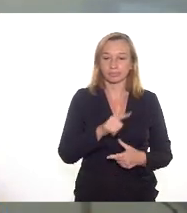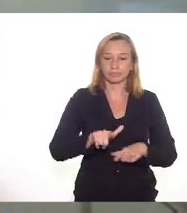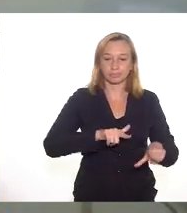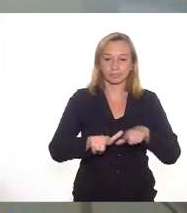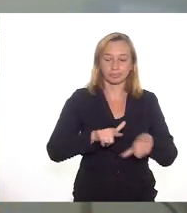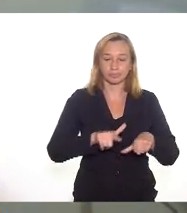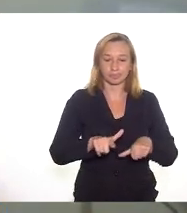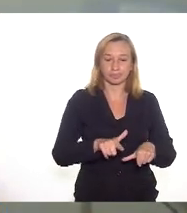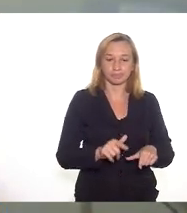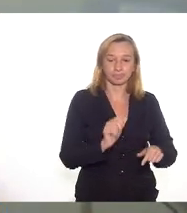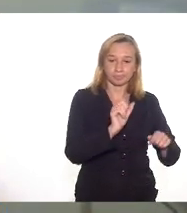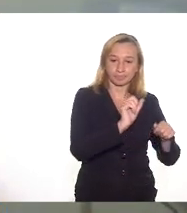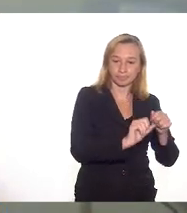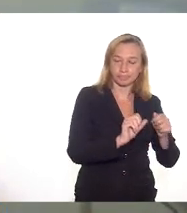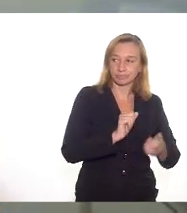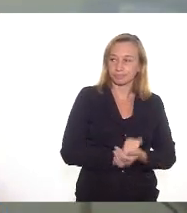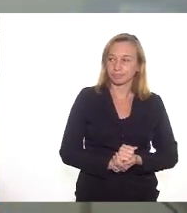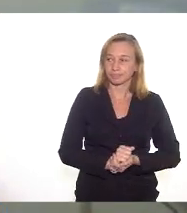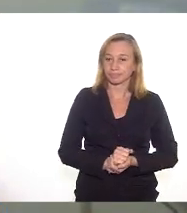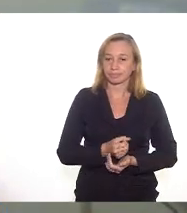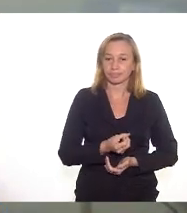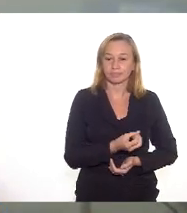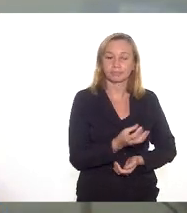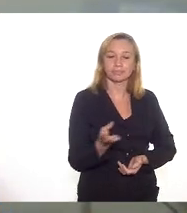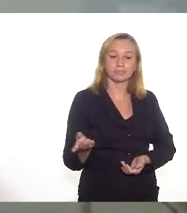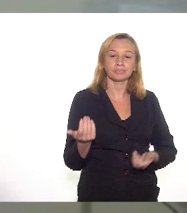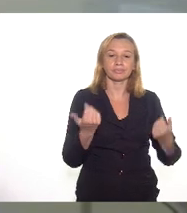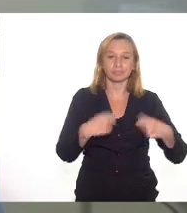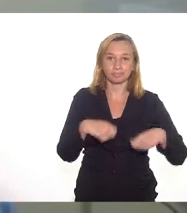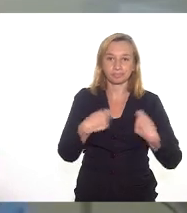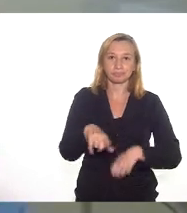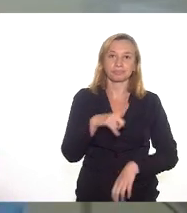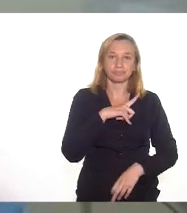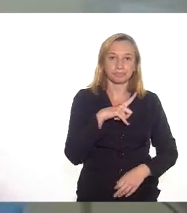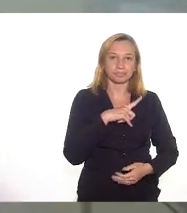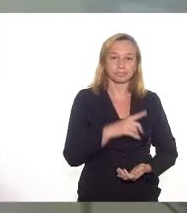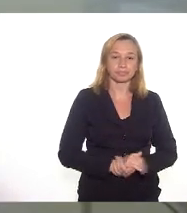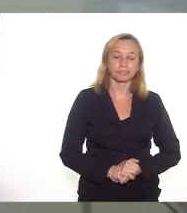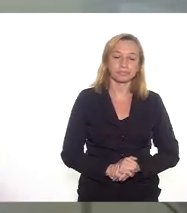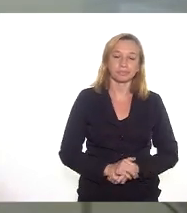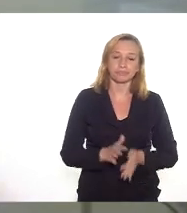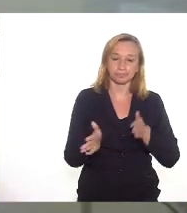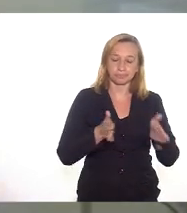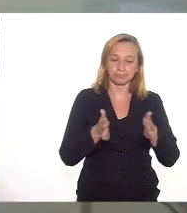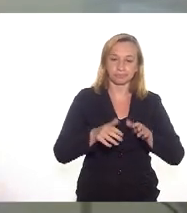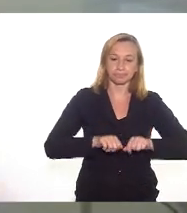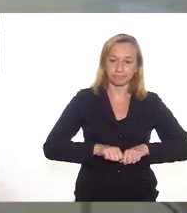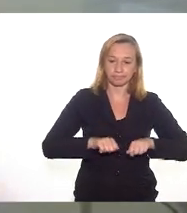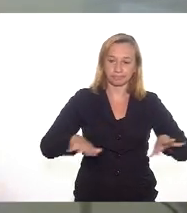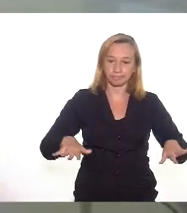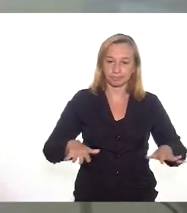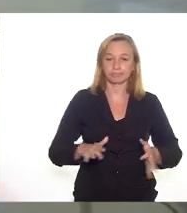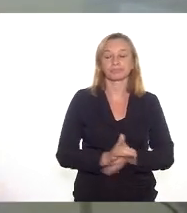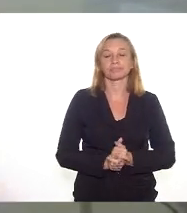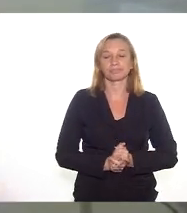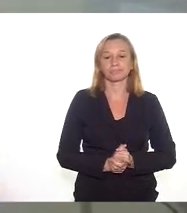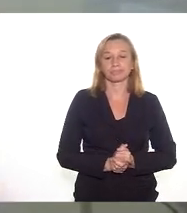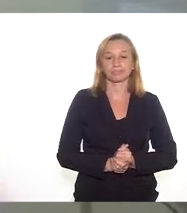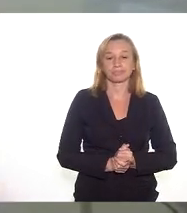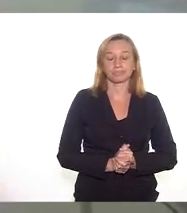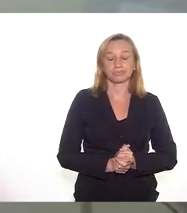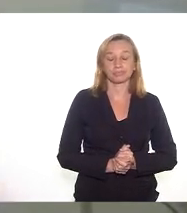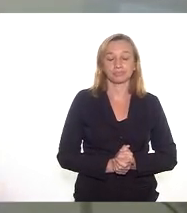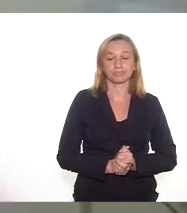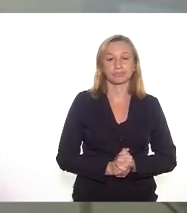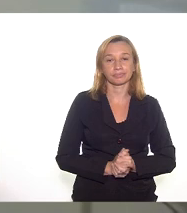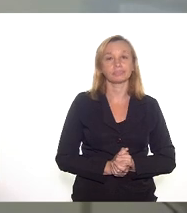lhe prestar no quantitativo que precisava ter em período de pandemia. Então, nesse